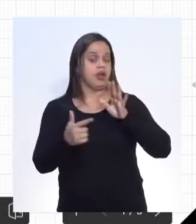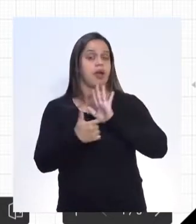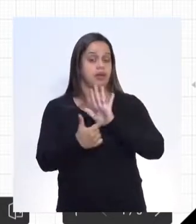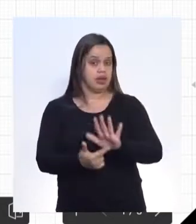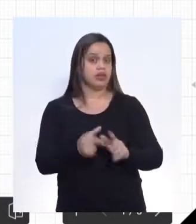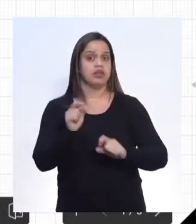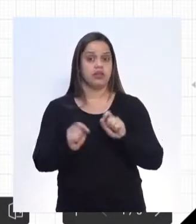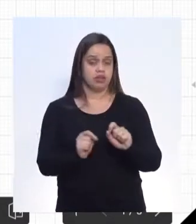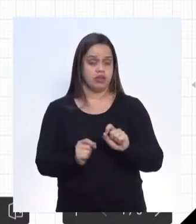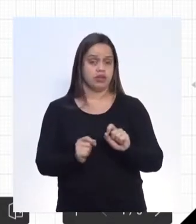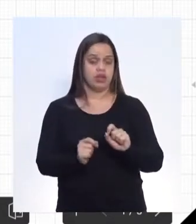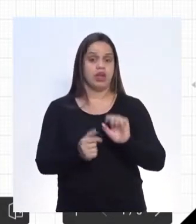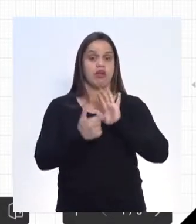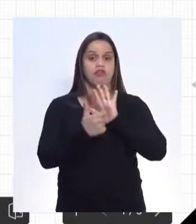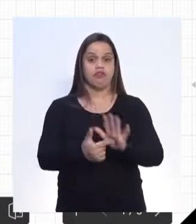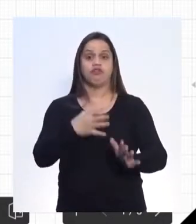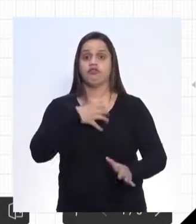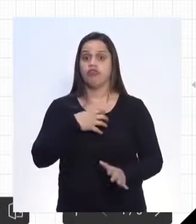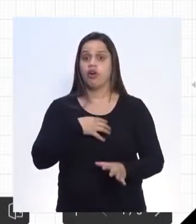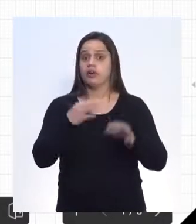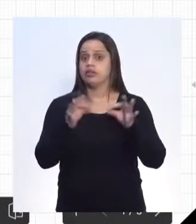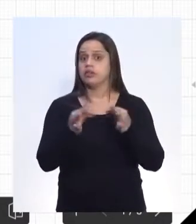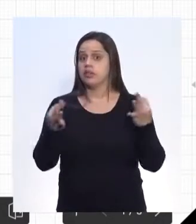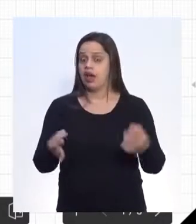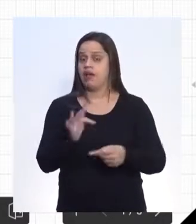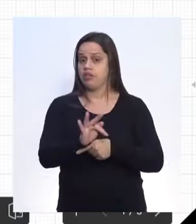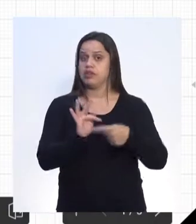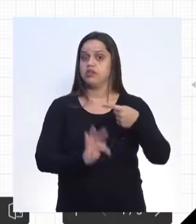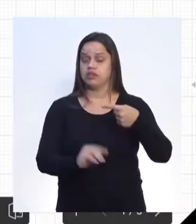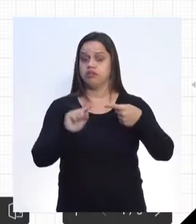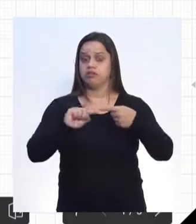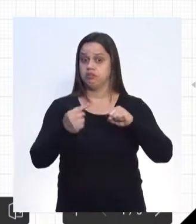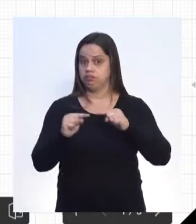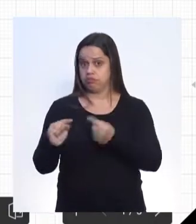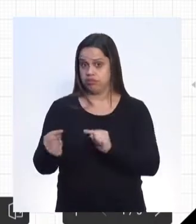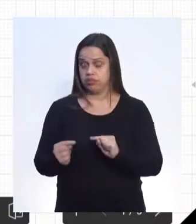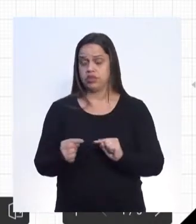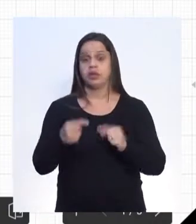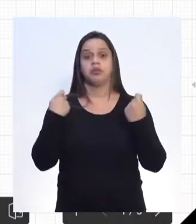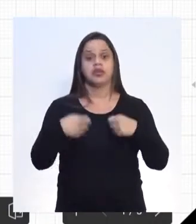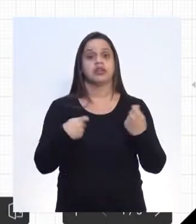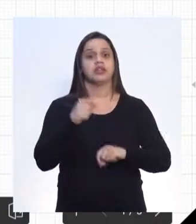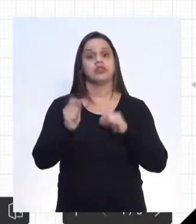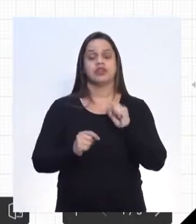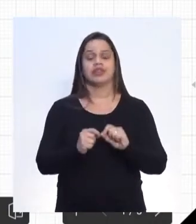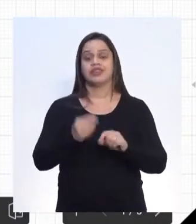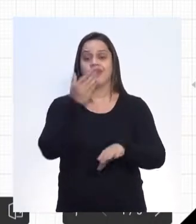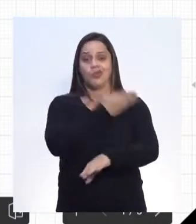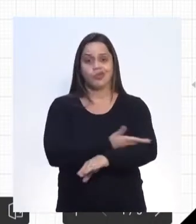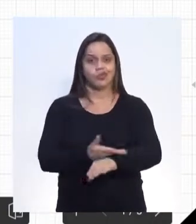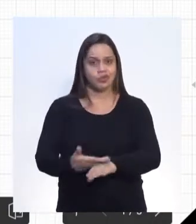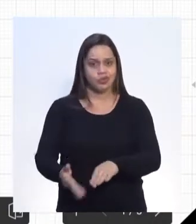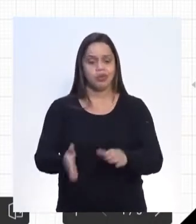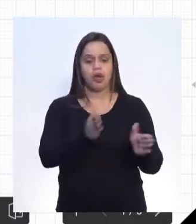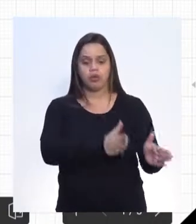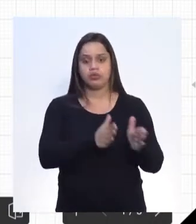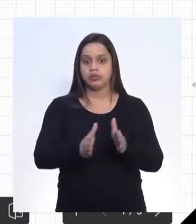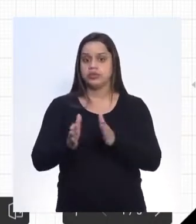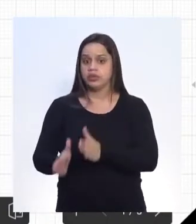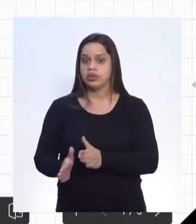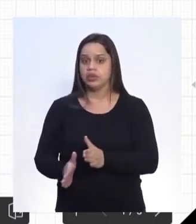forma simplificada, a fração irredutível. Tudo bem? Então, a gente tem que se habituar com esse modelo, com esse